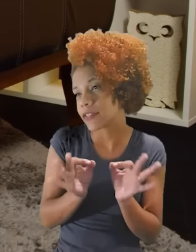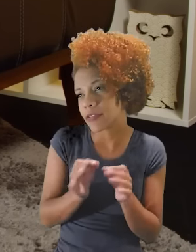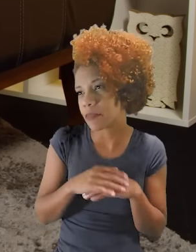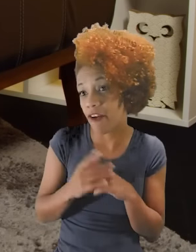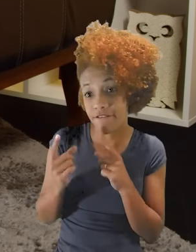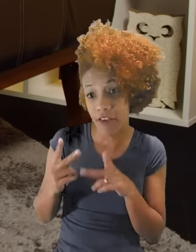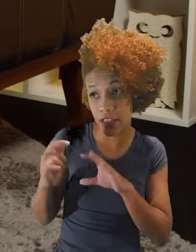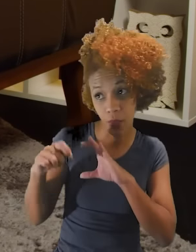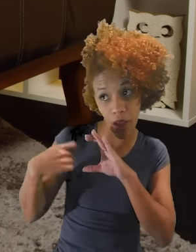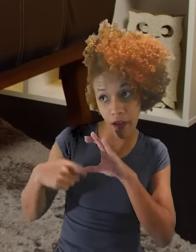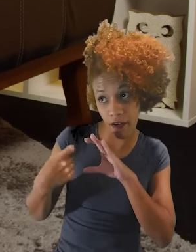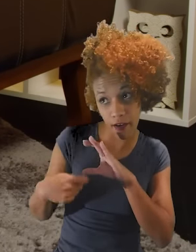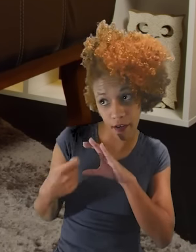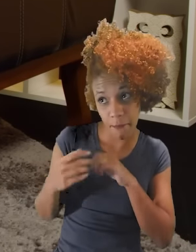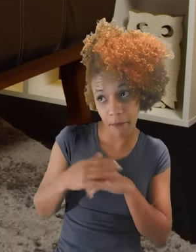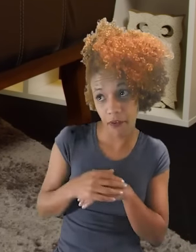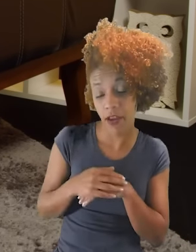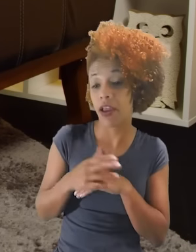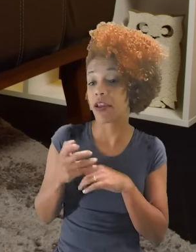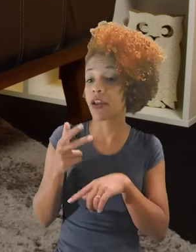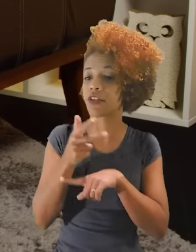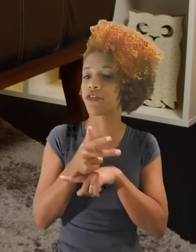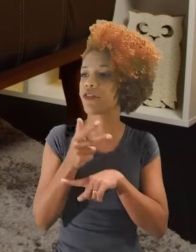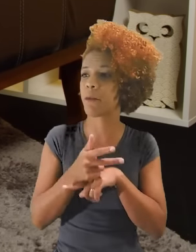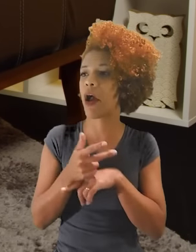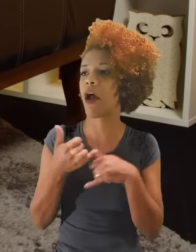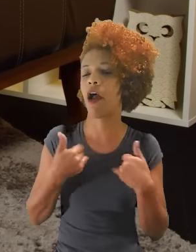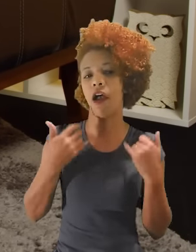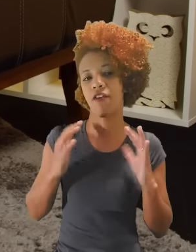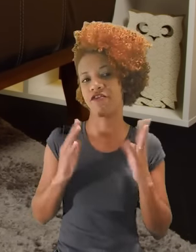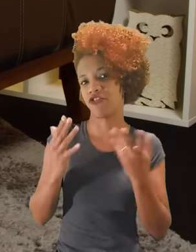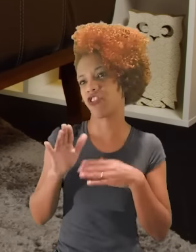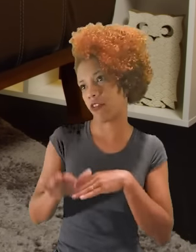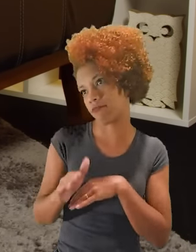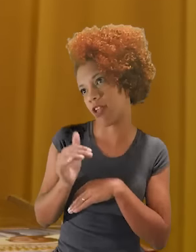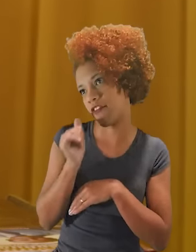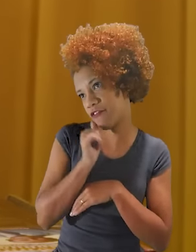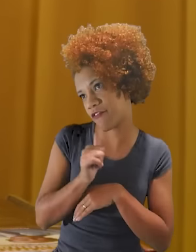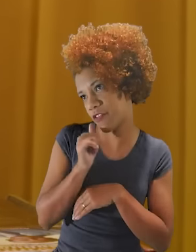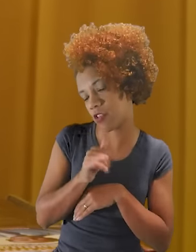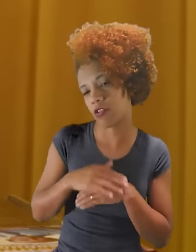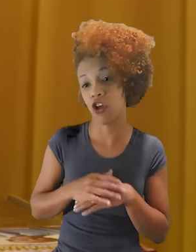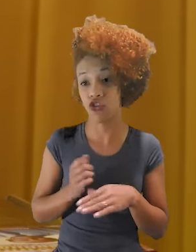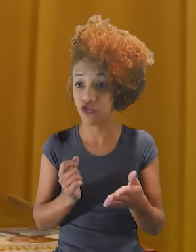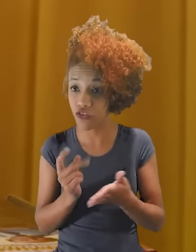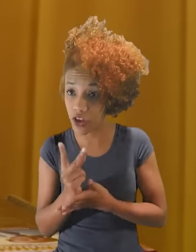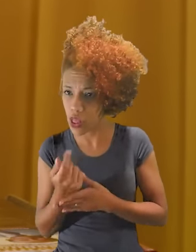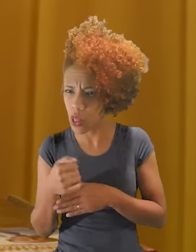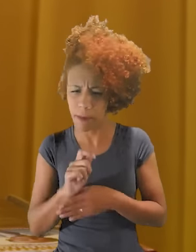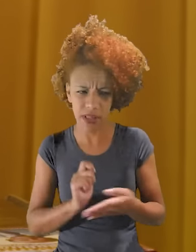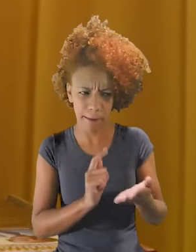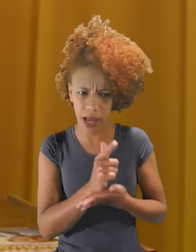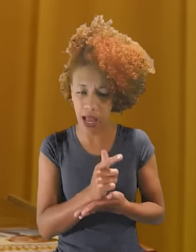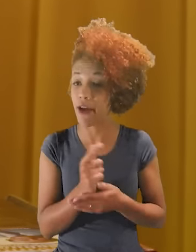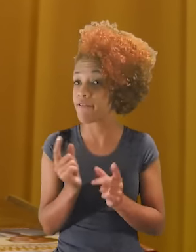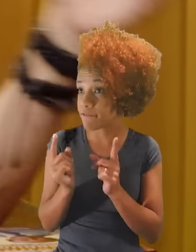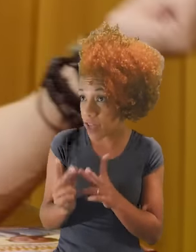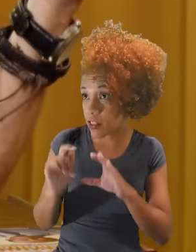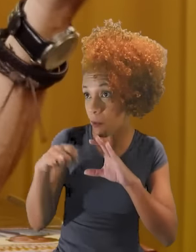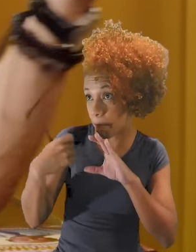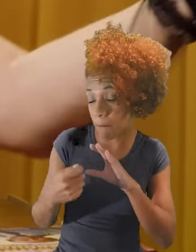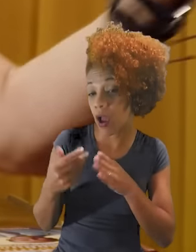ele vendeu a câmera... Vendeu a câmera para um cara que queria filmar a festinha de aniversário da filha. Ele falou, meu, eu te vendo minha câmera, você não precisa pagar alguém. Vendeu pro